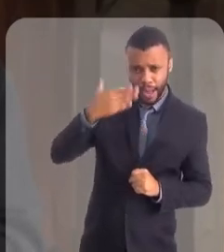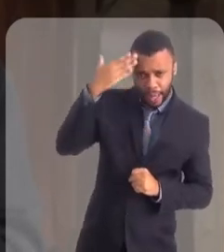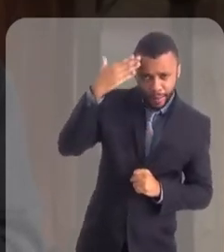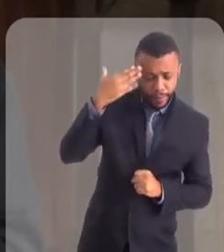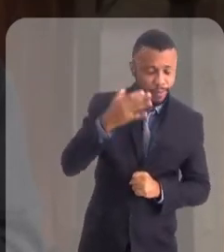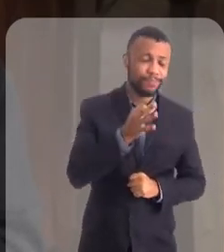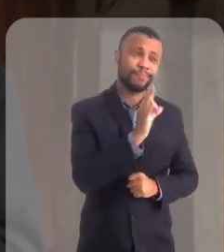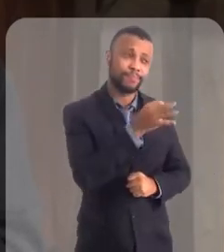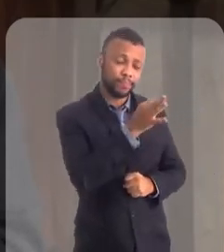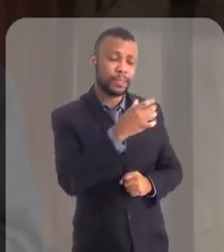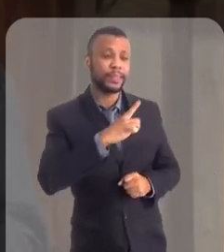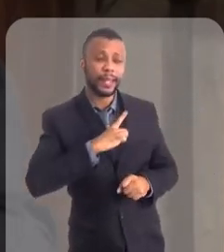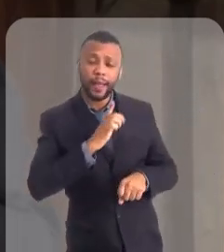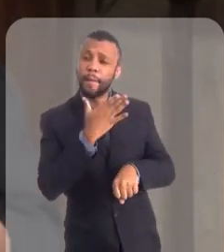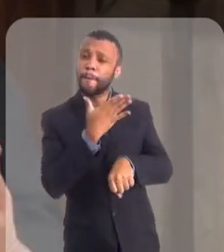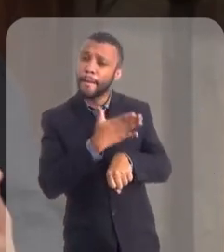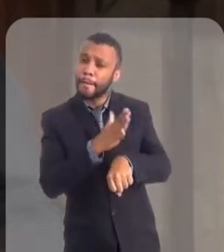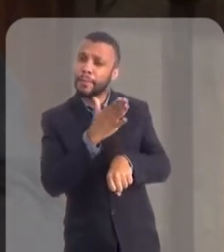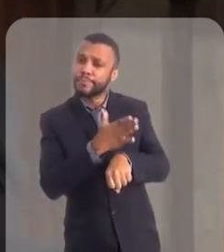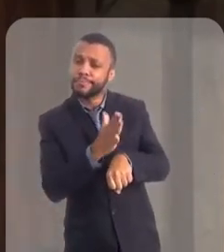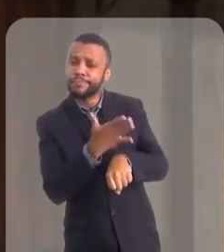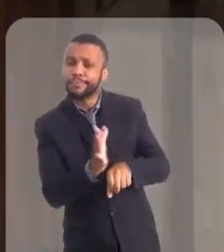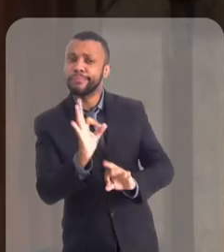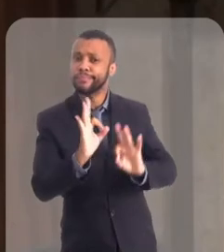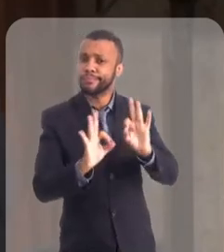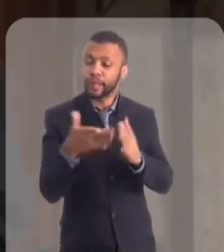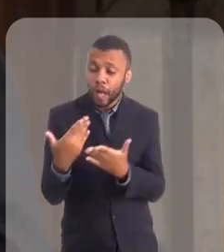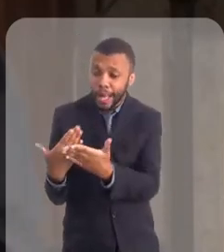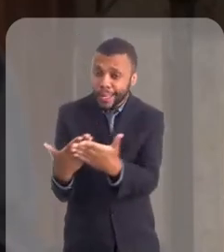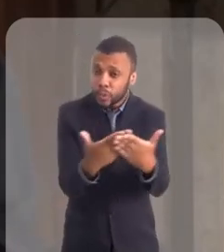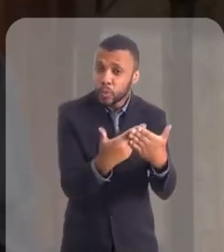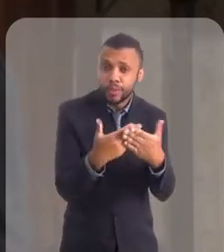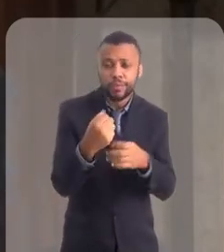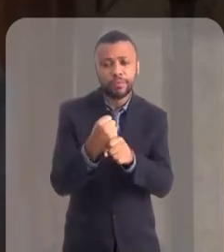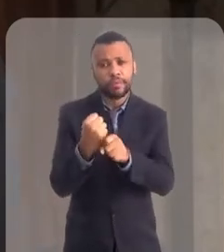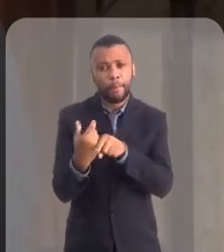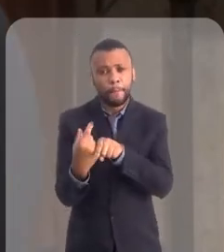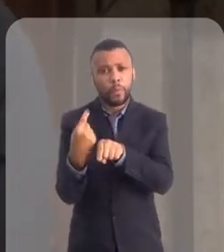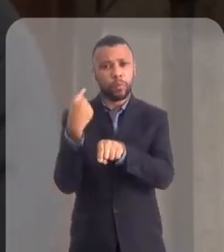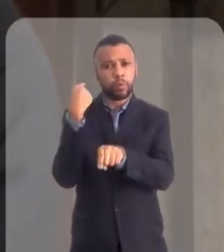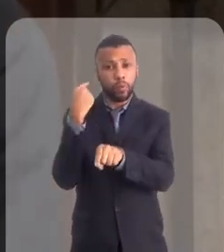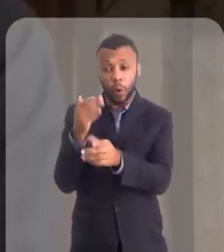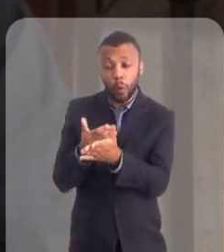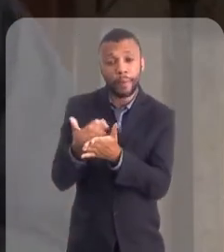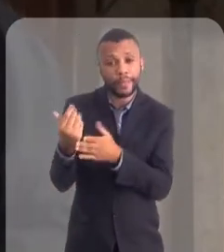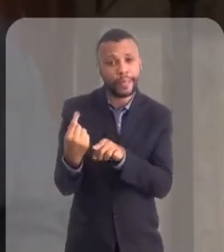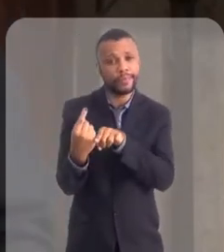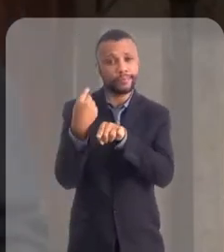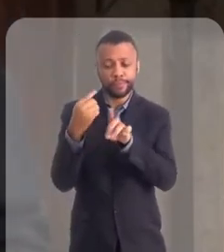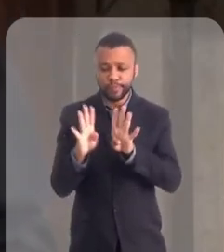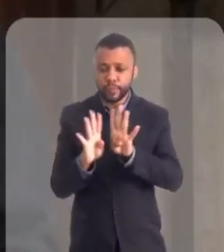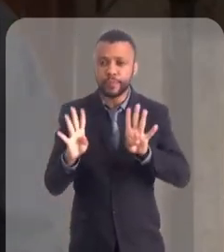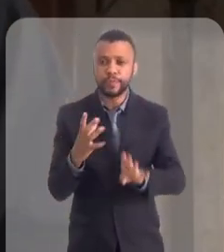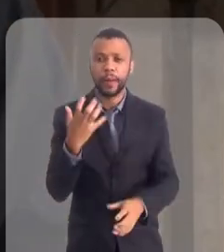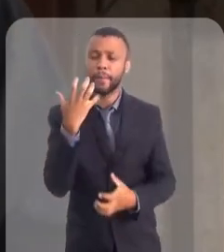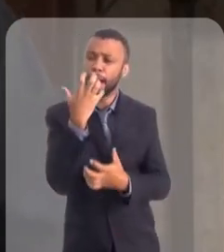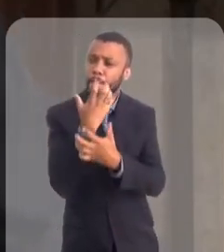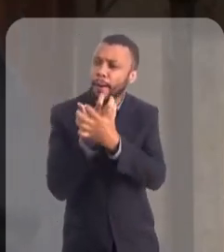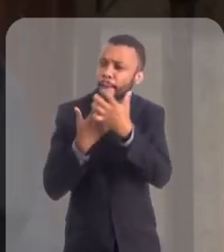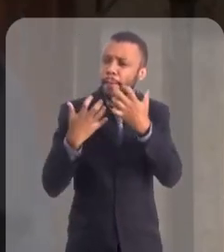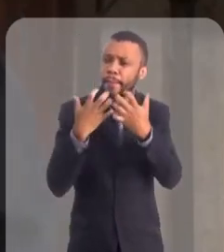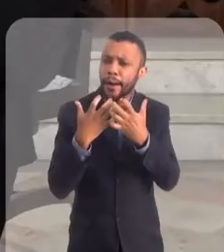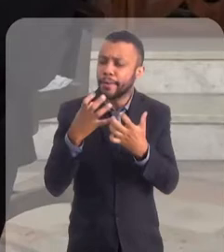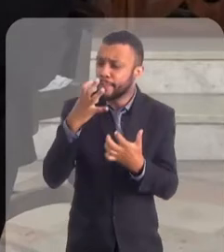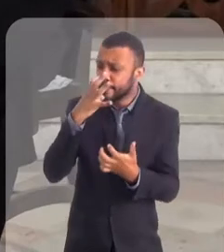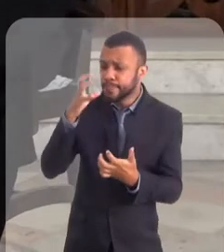saber cantar em árabe ou grego. É uma longa preparação ao longo dos anos, né? Eu comecei lá atrás, ali do lado do padre, no coro,